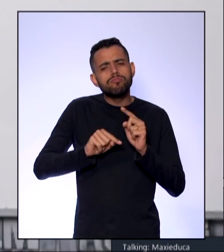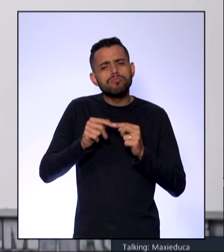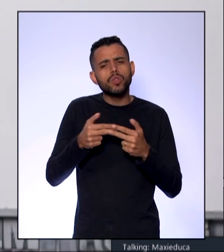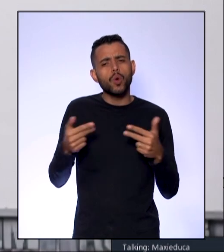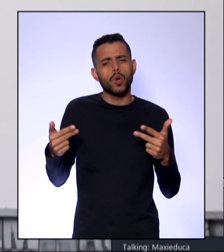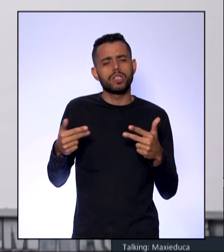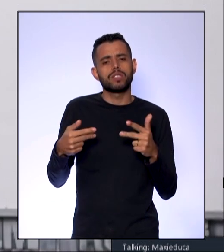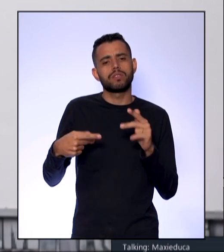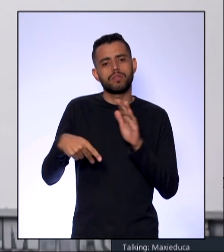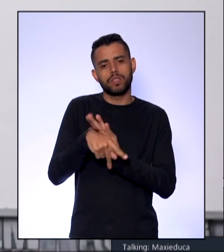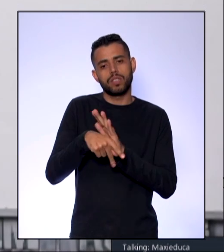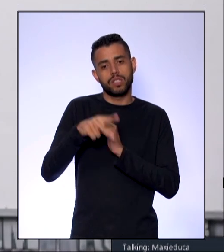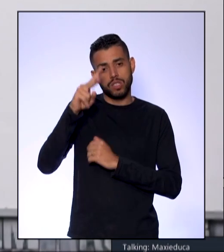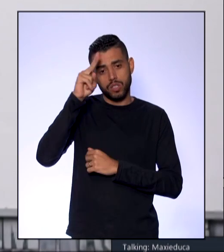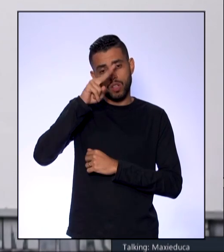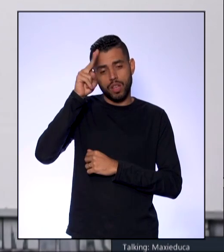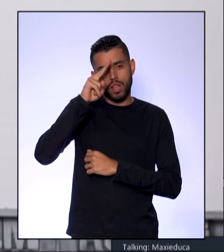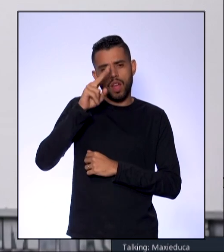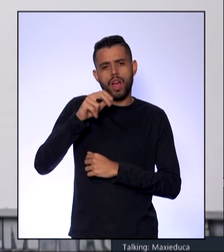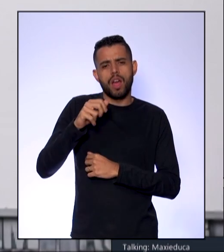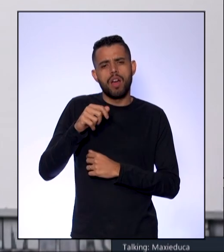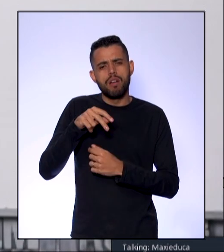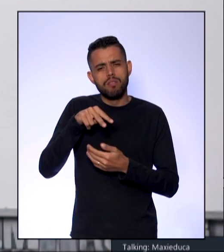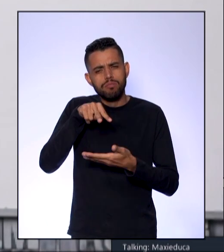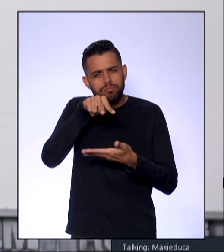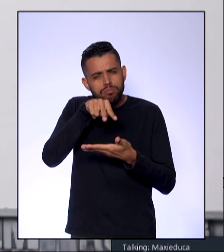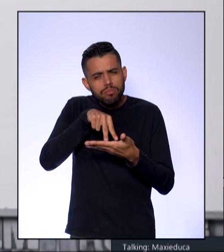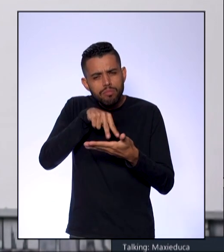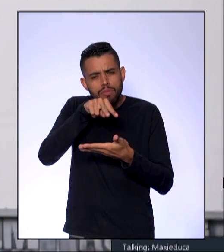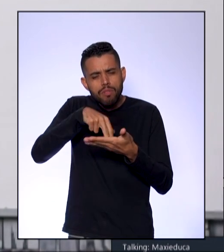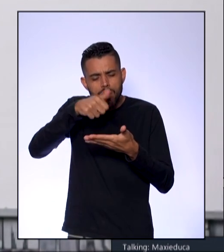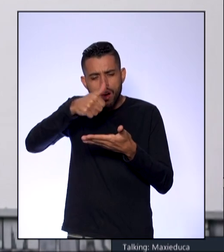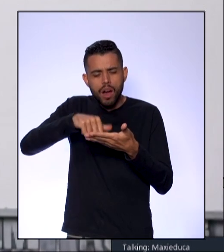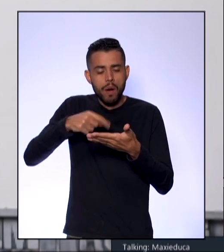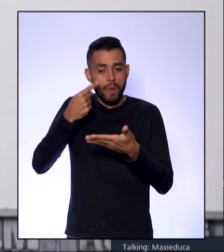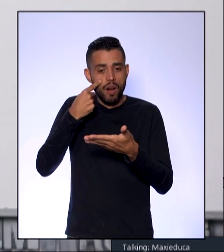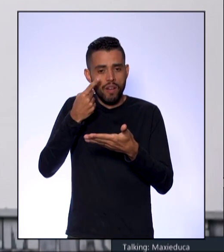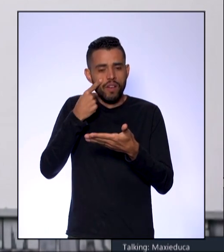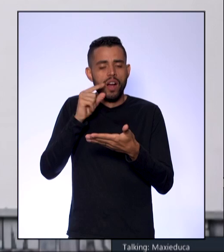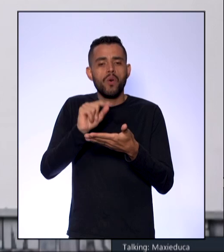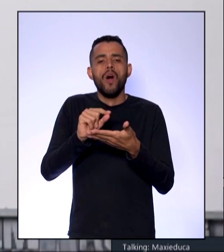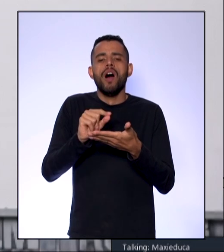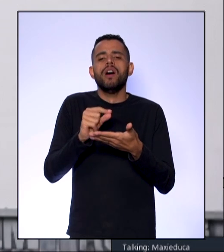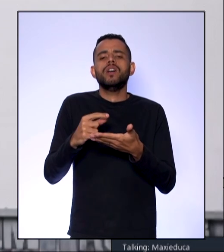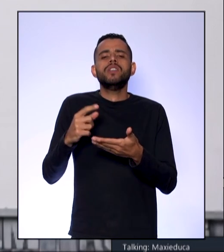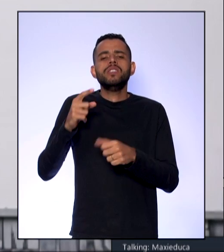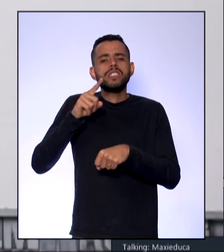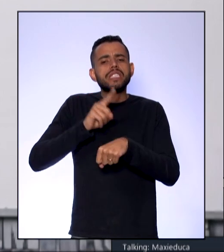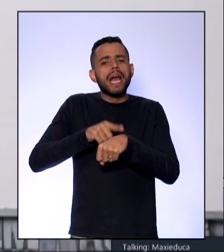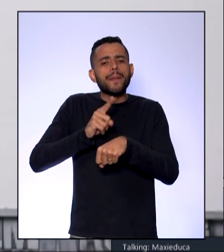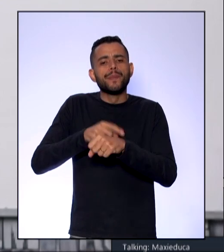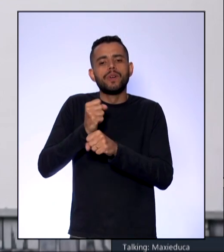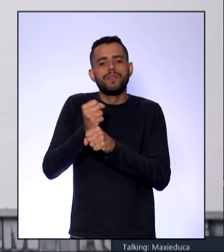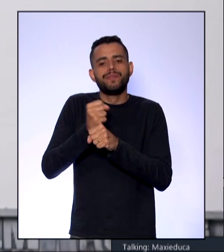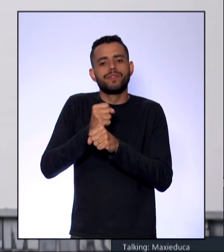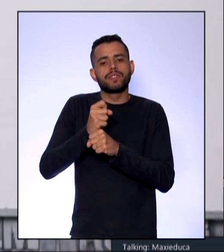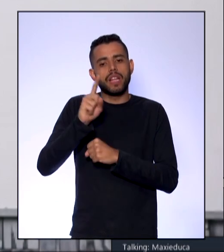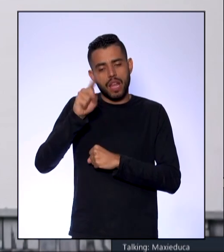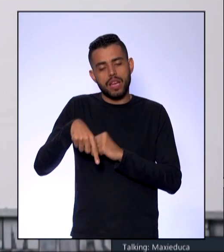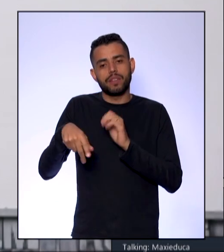vestígios historiográficos analisados com carbono para ver a idade, que eram dos vikings e